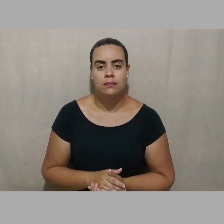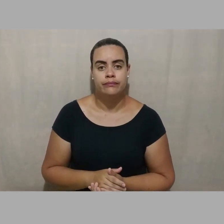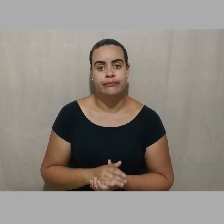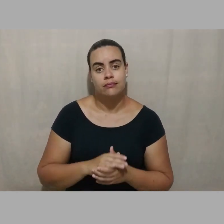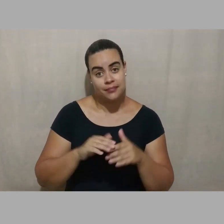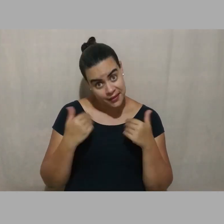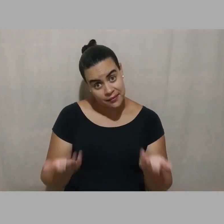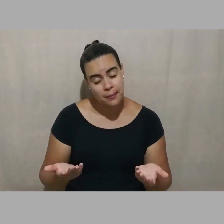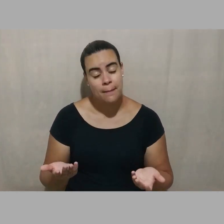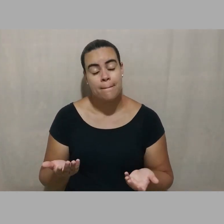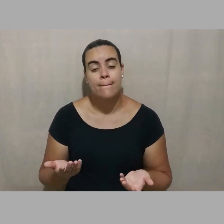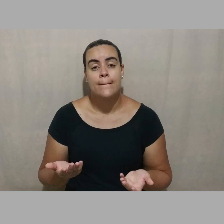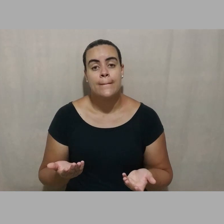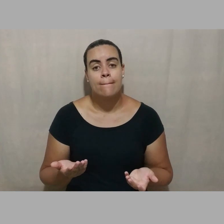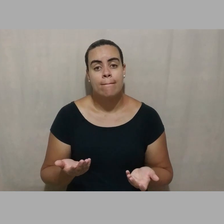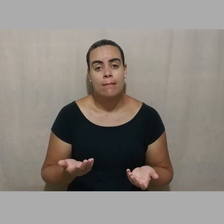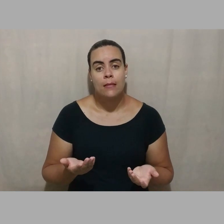e, enfim,